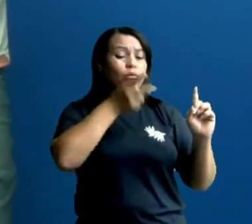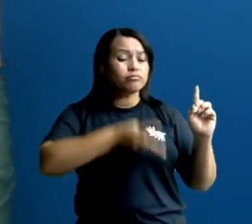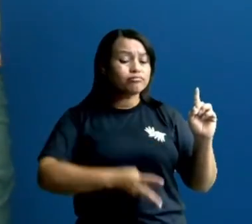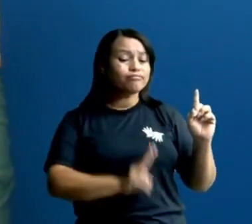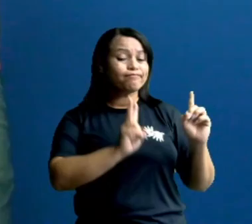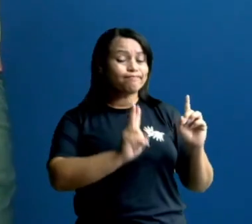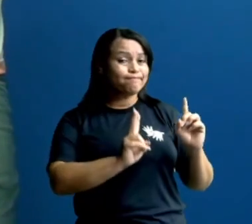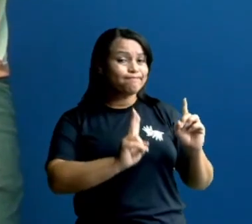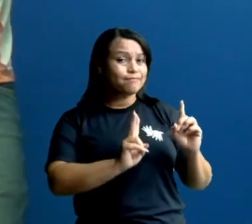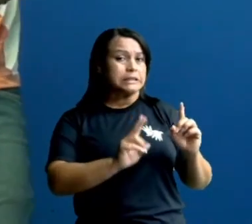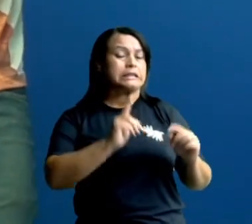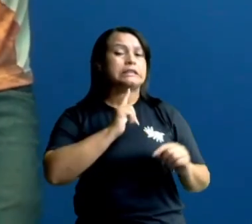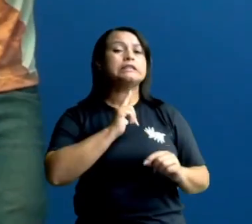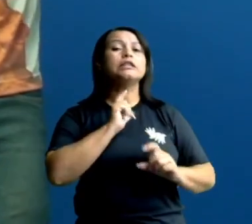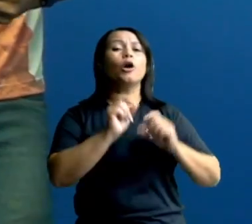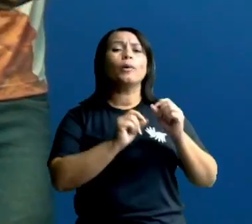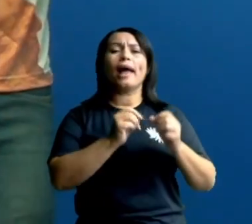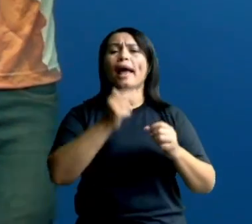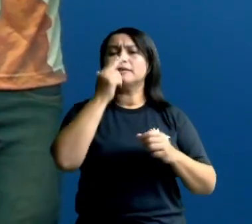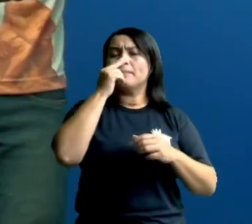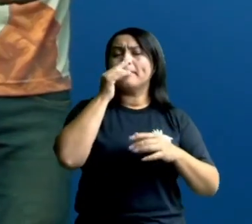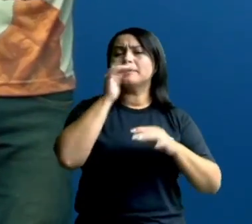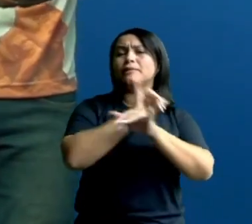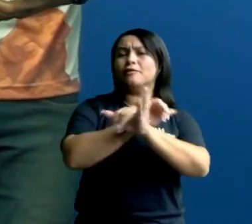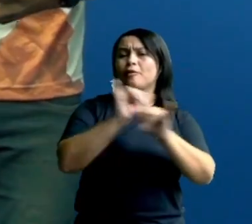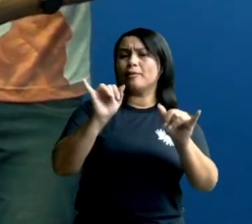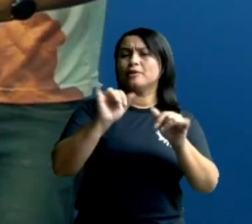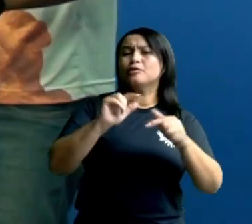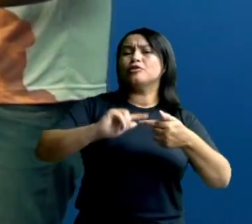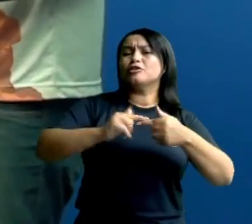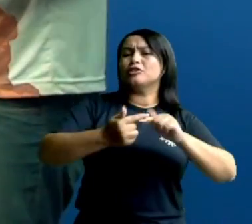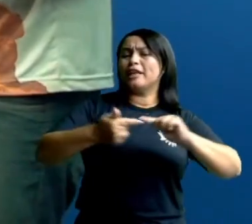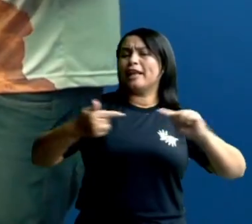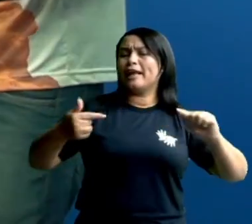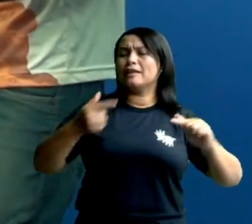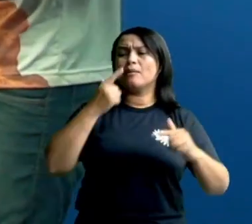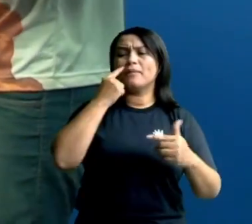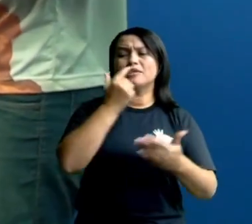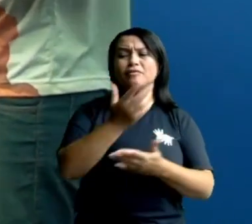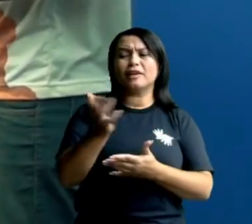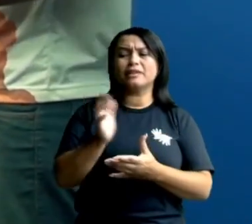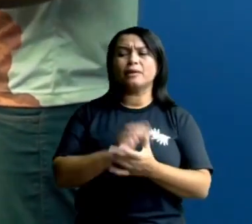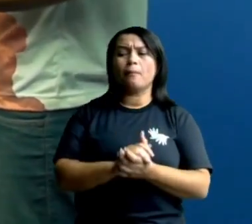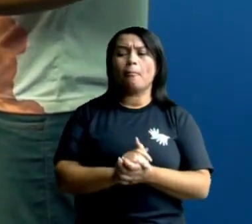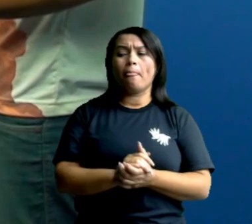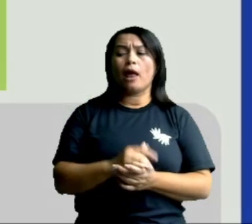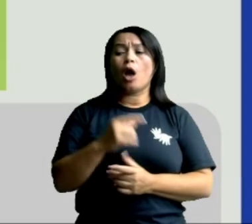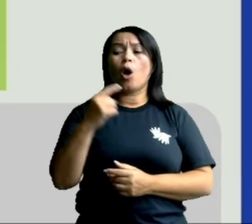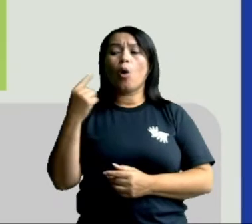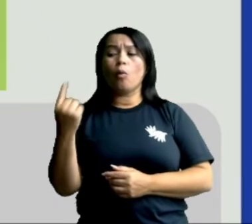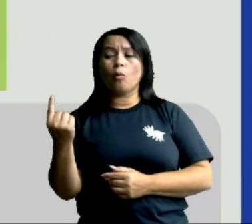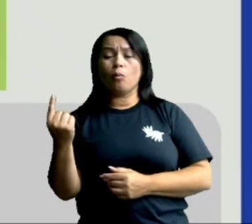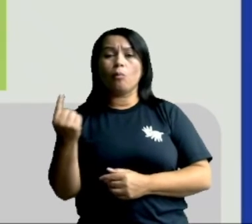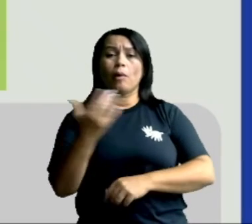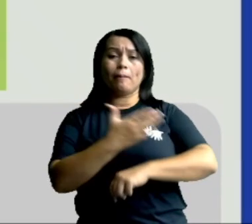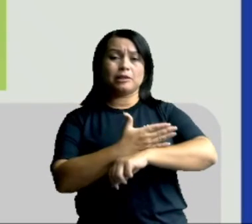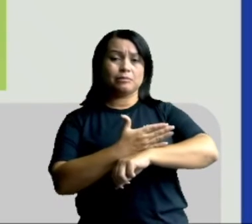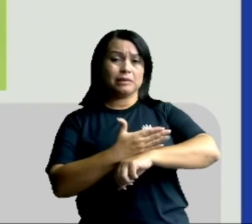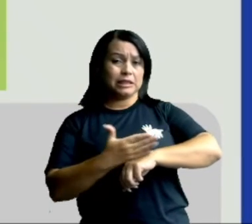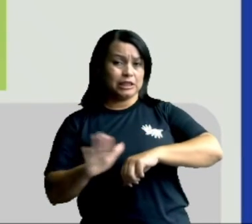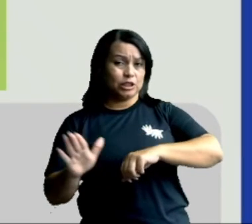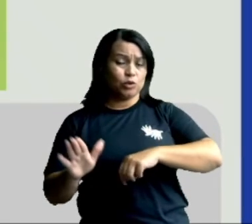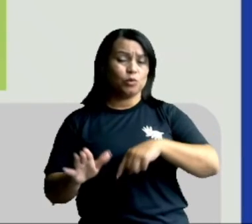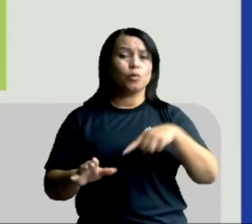mesmo tempo, possuem as mesmas informações genéticas. Mas observem que um é mais